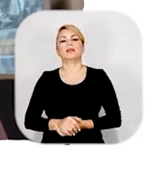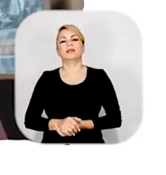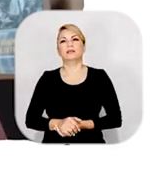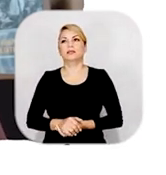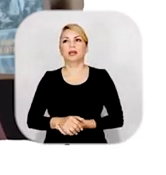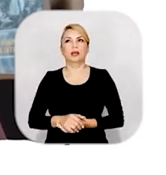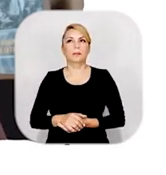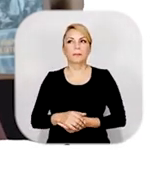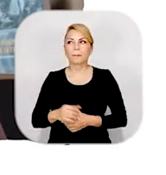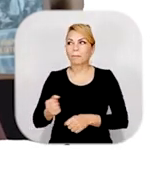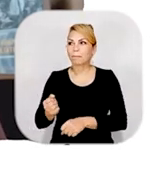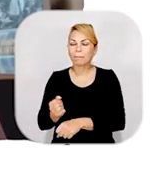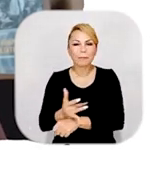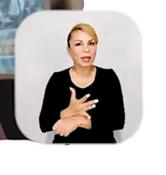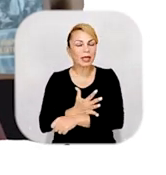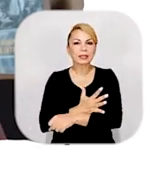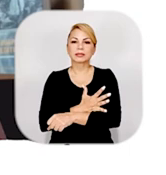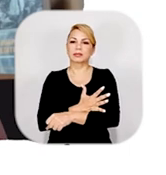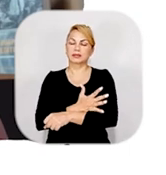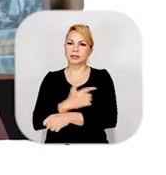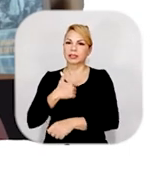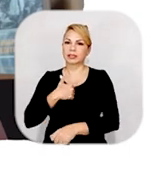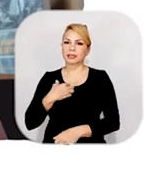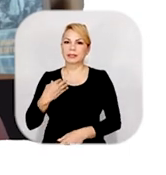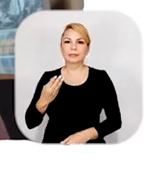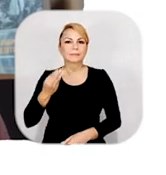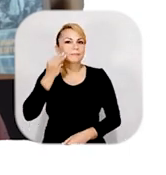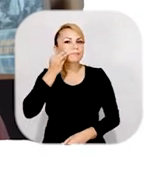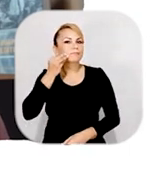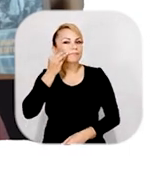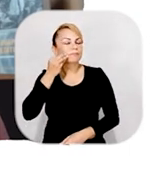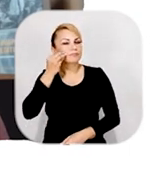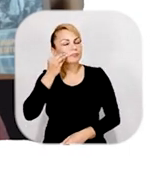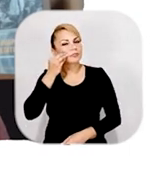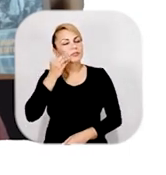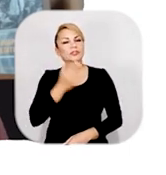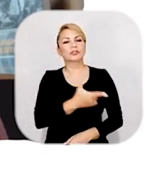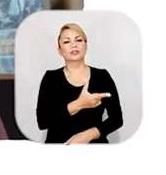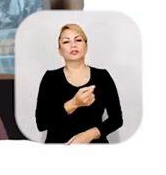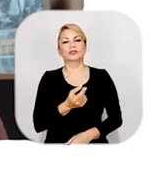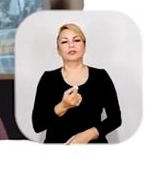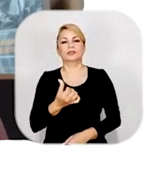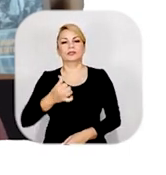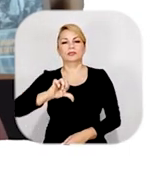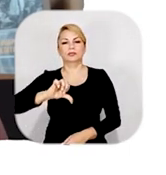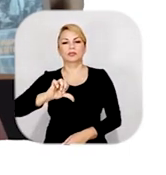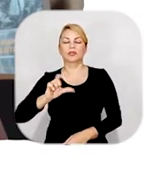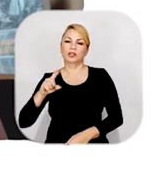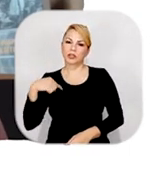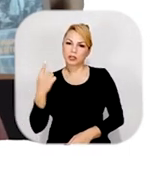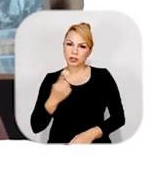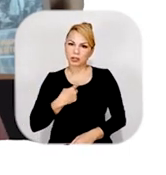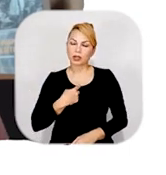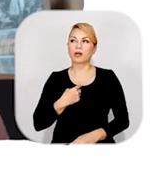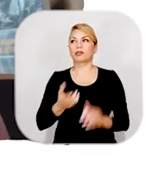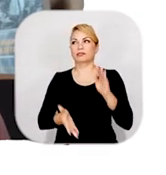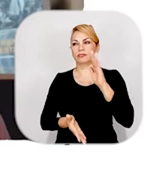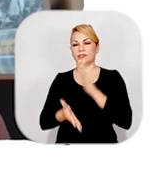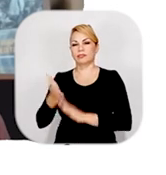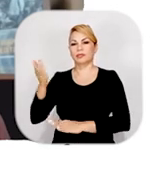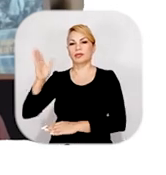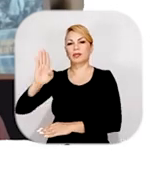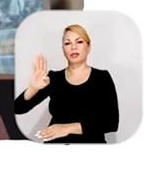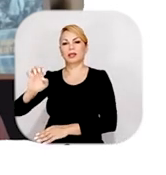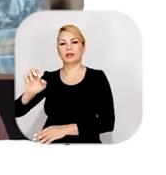mais emocionantes que eu já vivi foi em 2009, quando nós estivemos em Berlim,